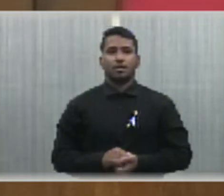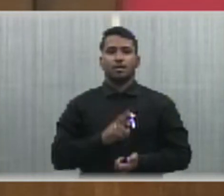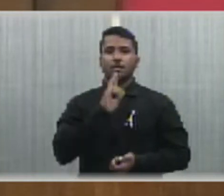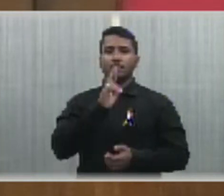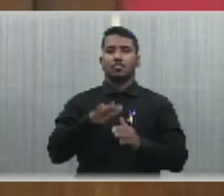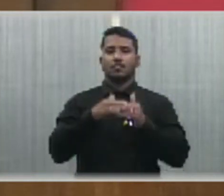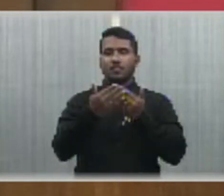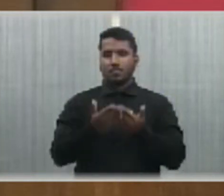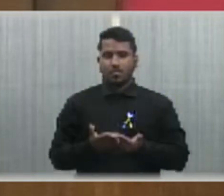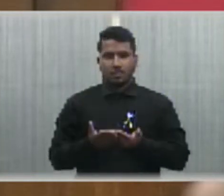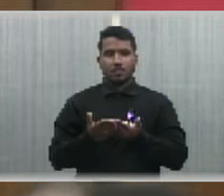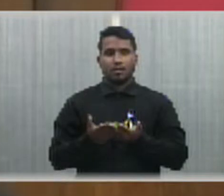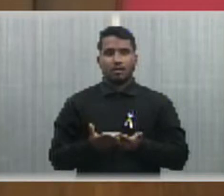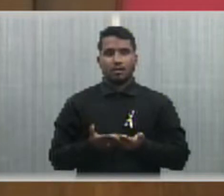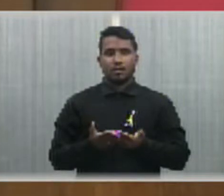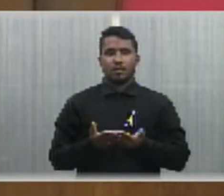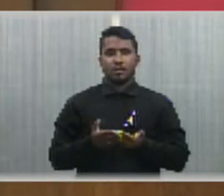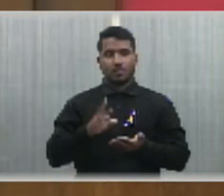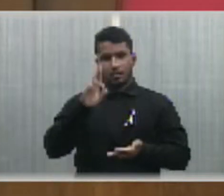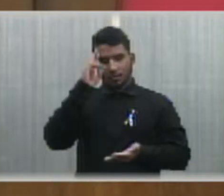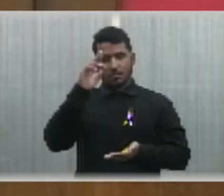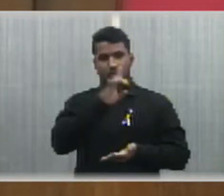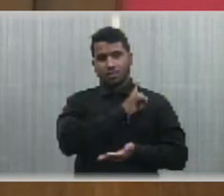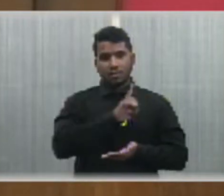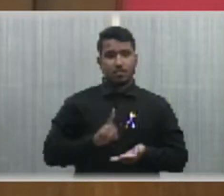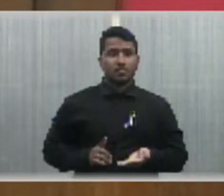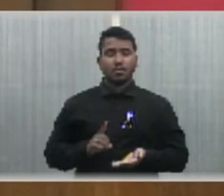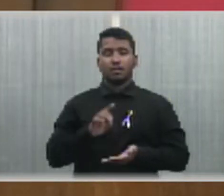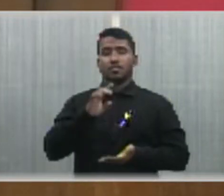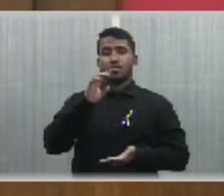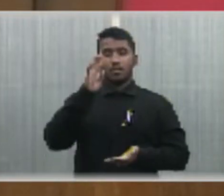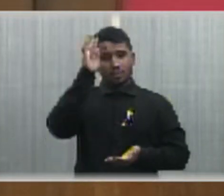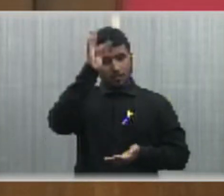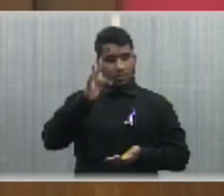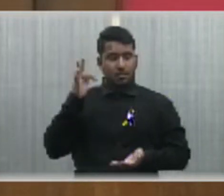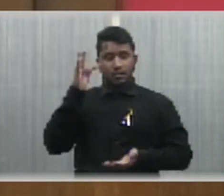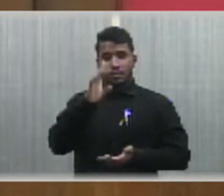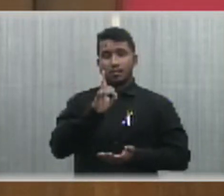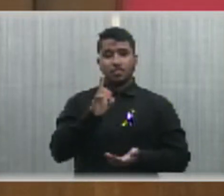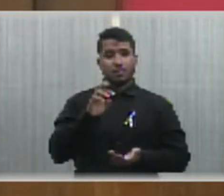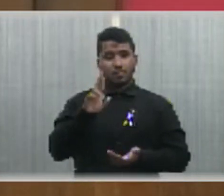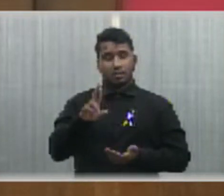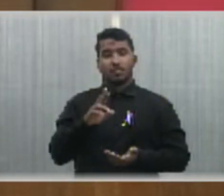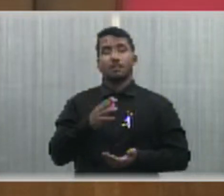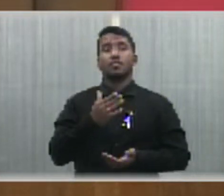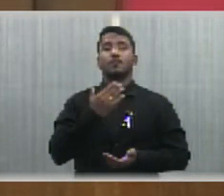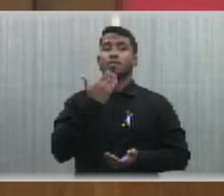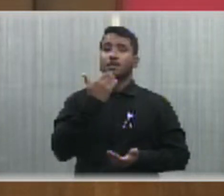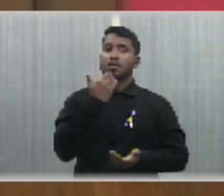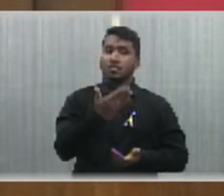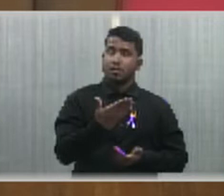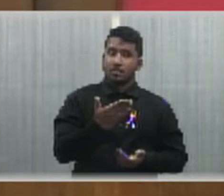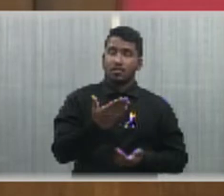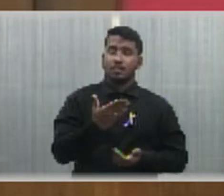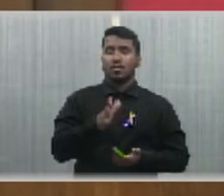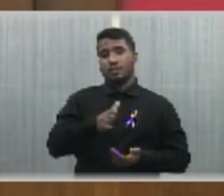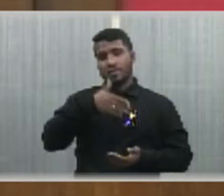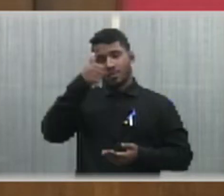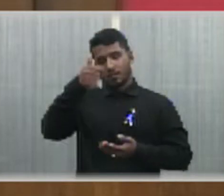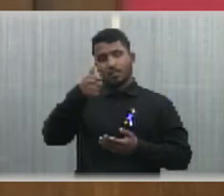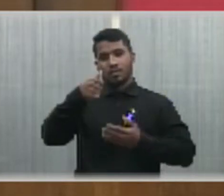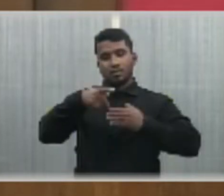a requerimento da senhora deputada Tereza Brito, o qual solicita